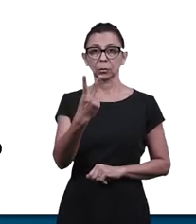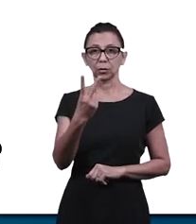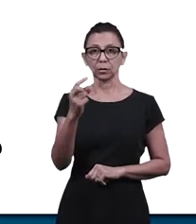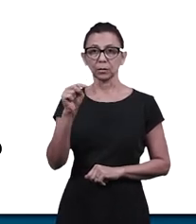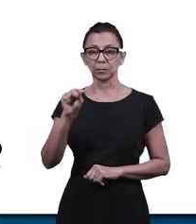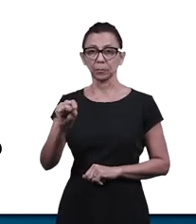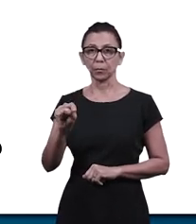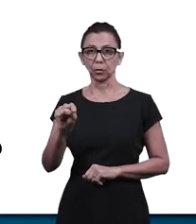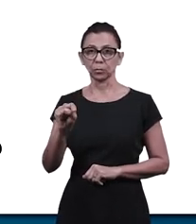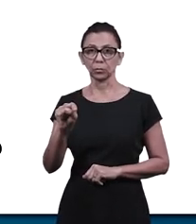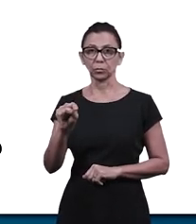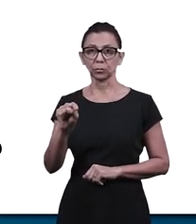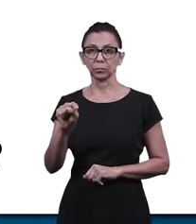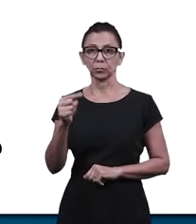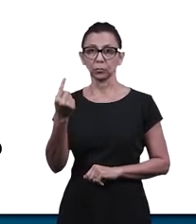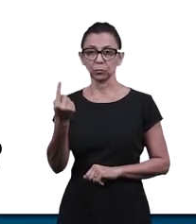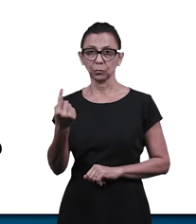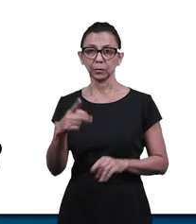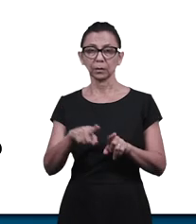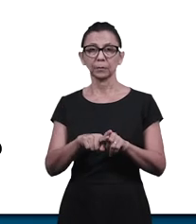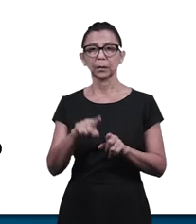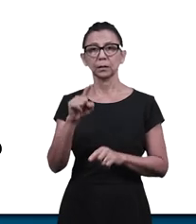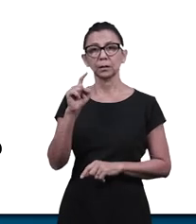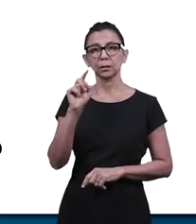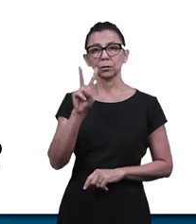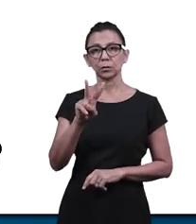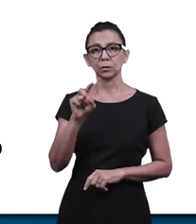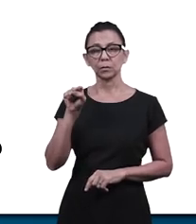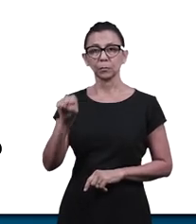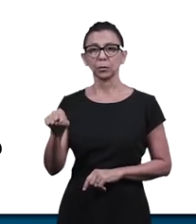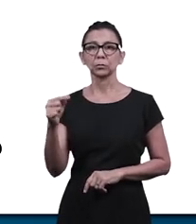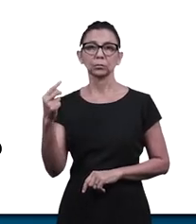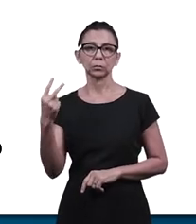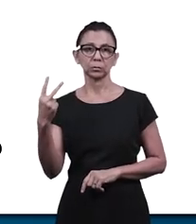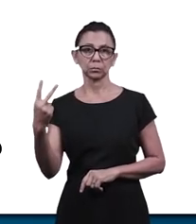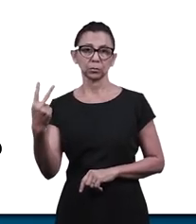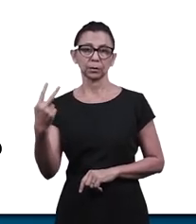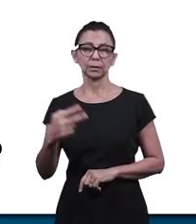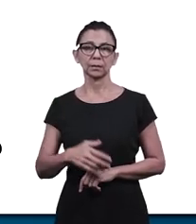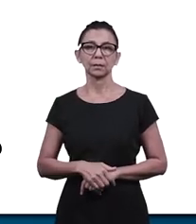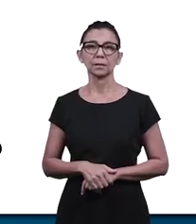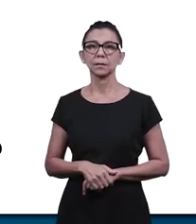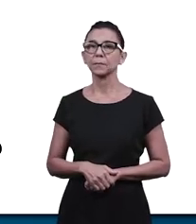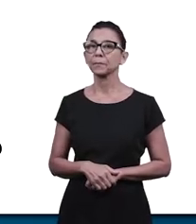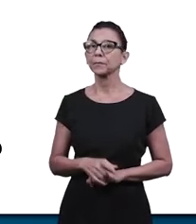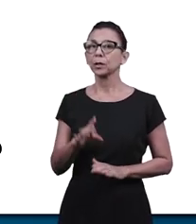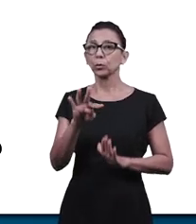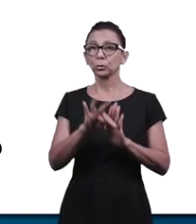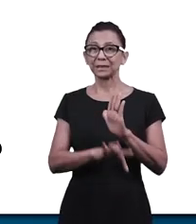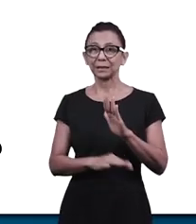2.1 e 2.2, não estão nos textos acima citados, ou seja, naqueles textos que foram citados no